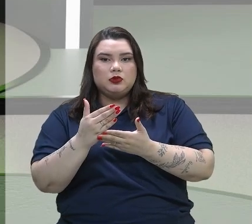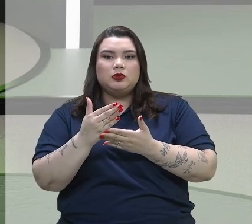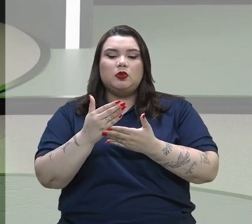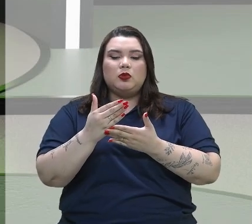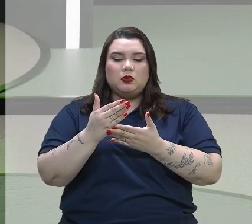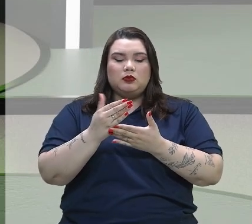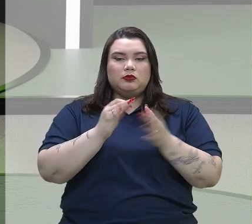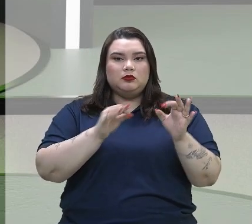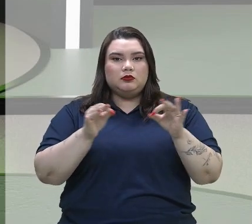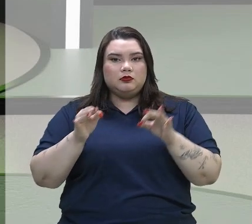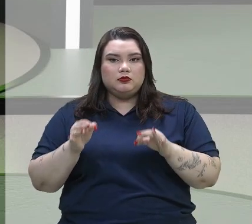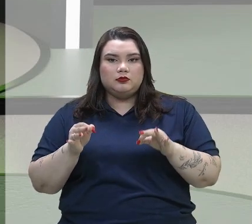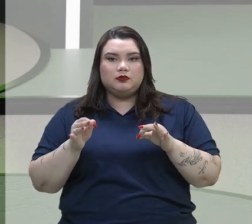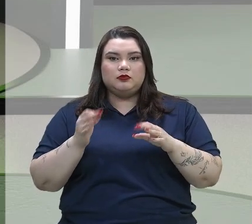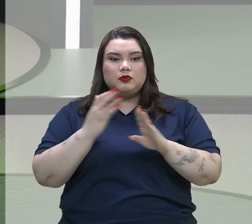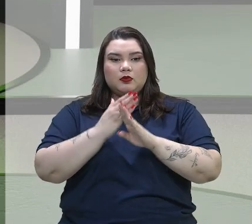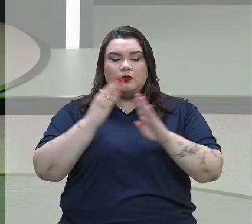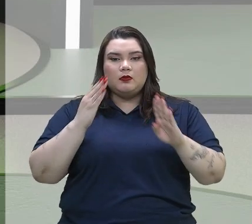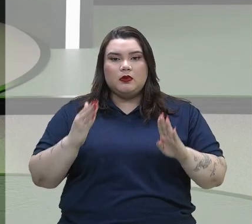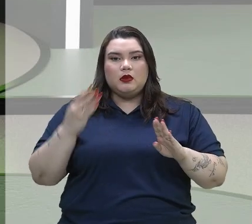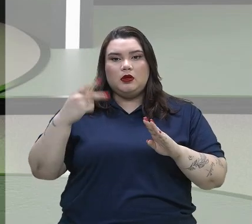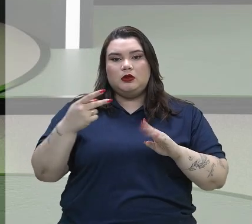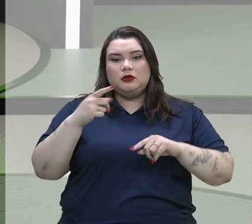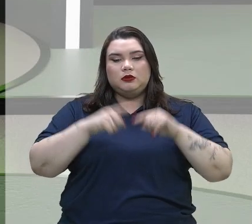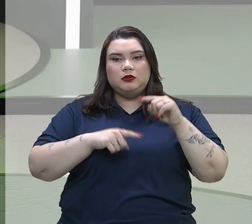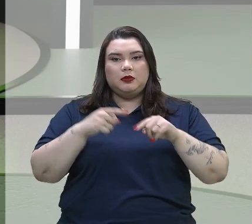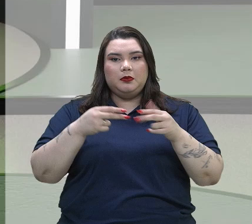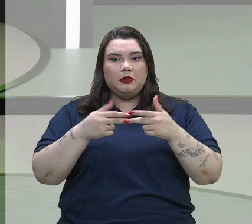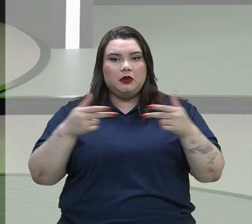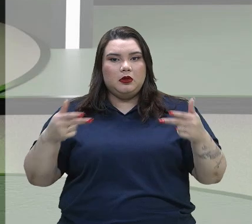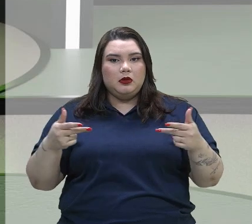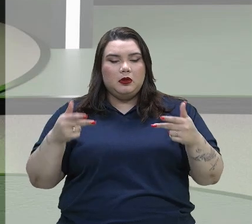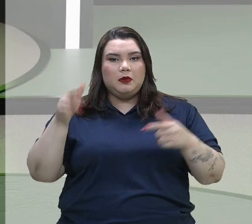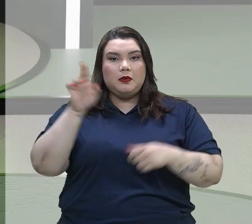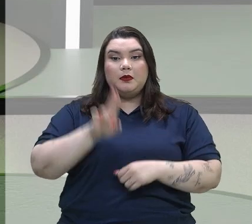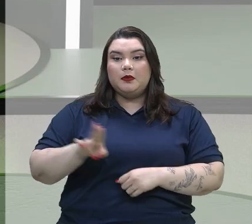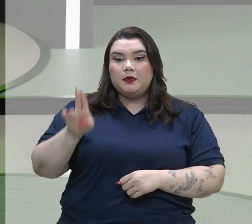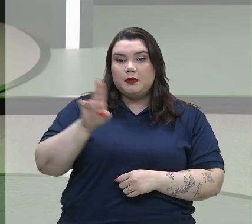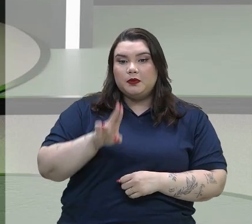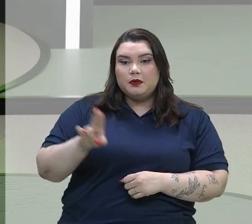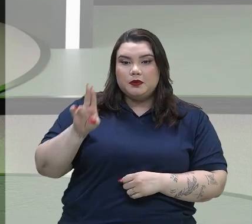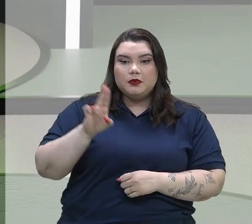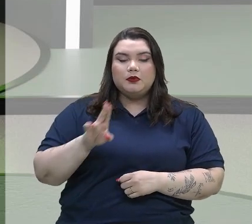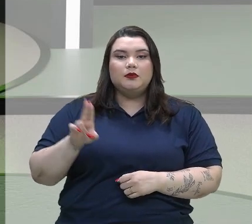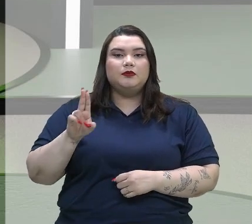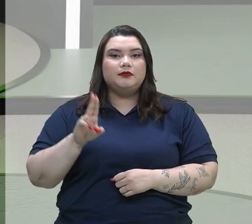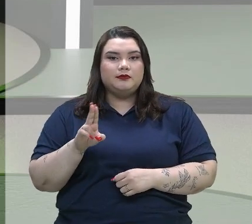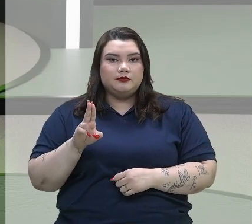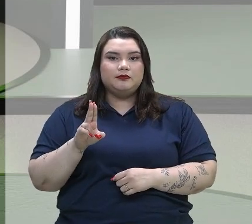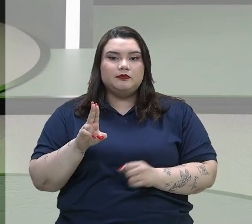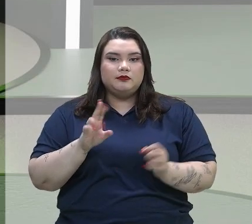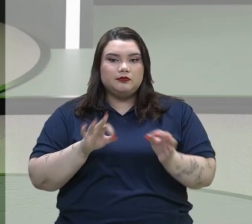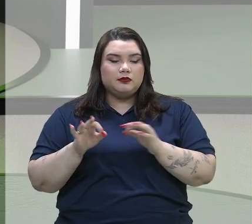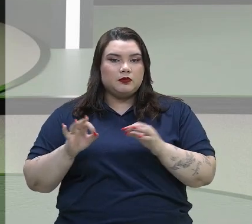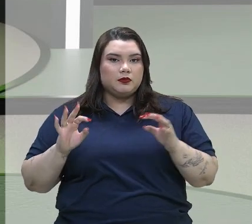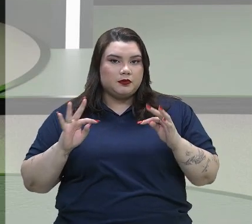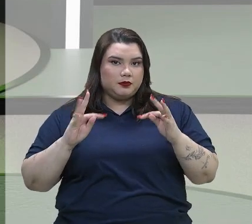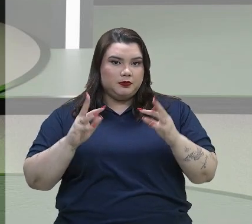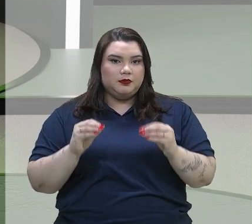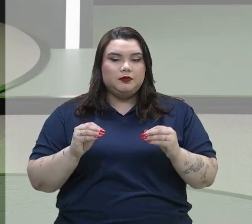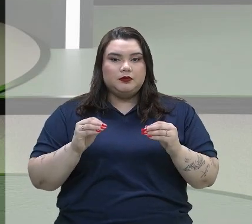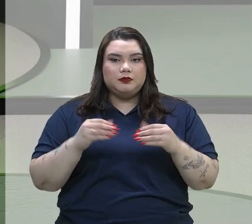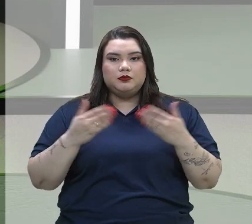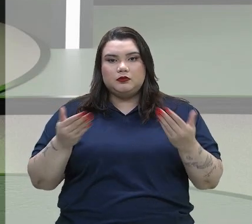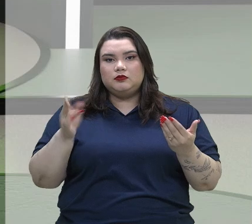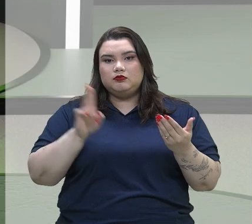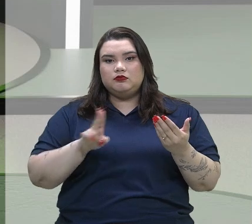foi a descoberta dessa matéria-prima tão utilizada, né, por todos, né? Ela é